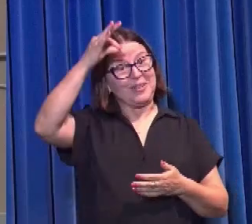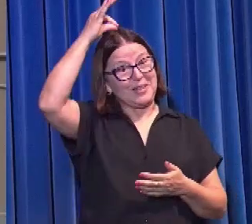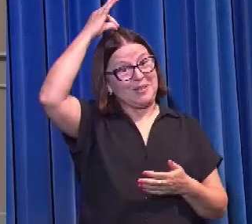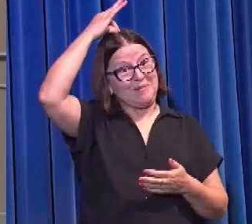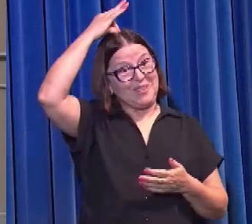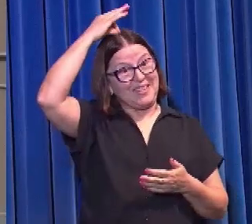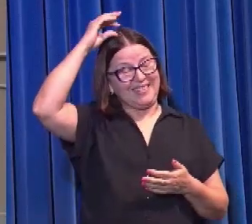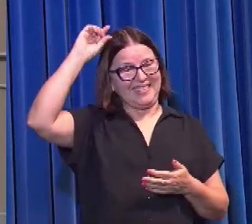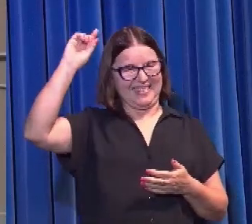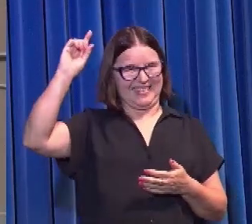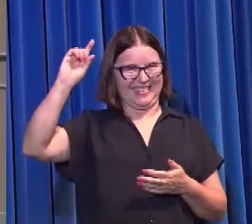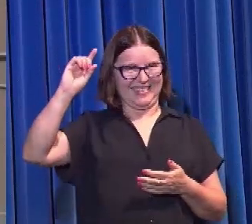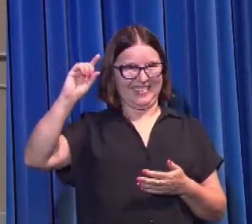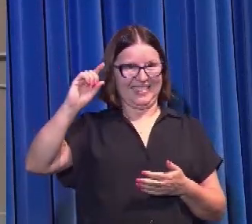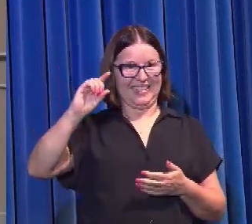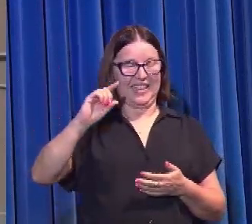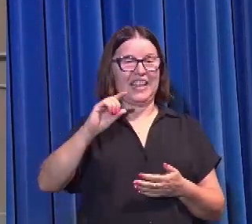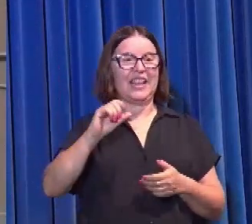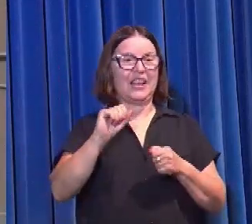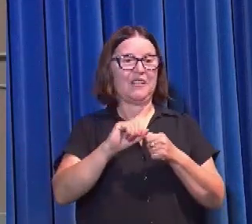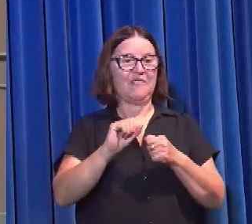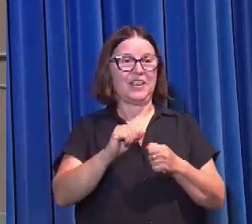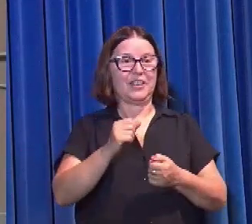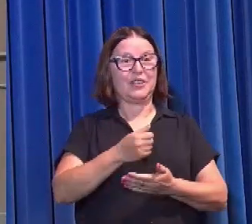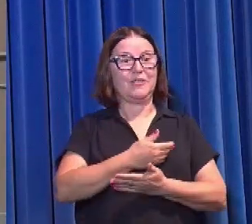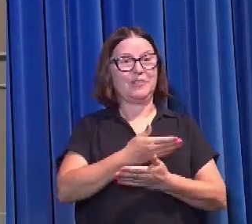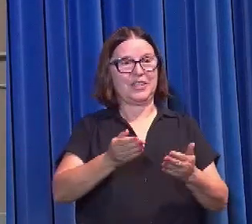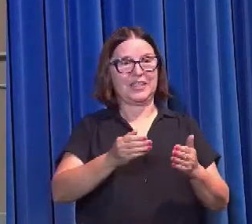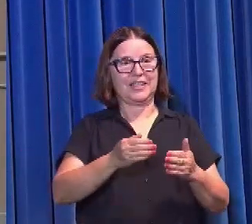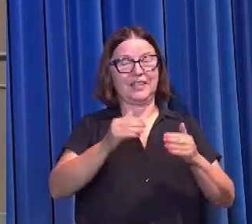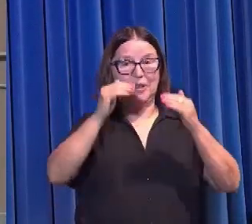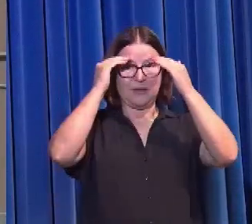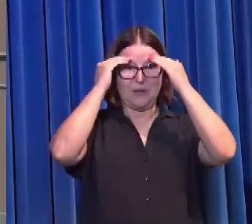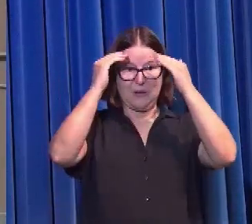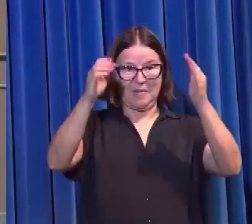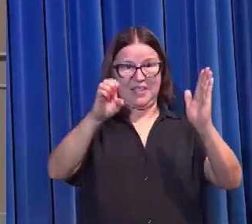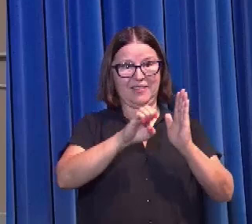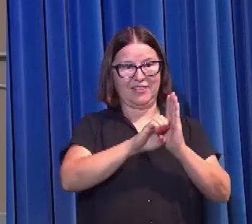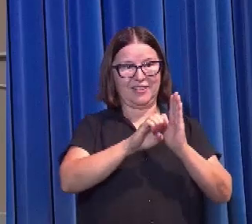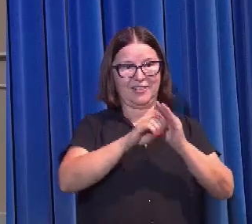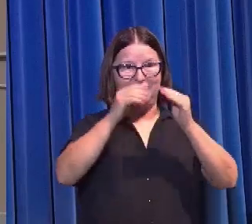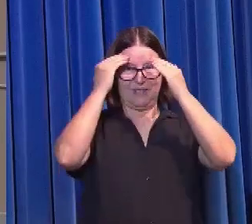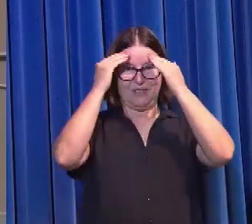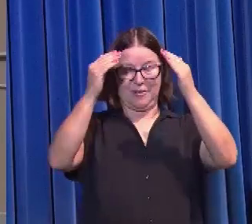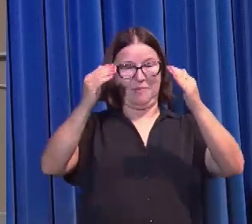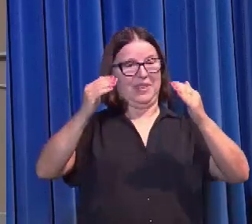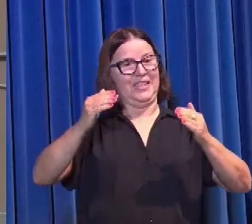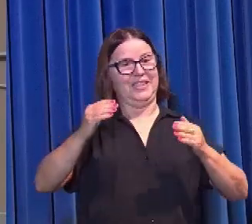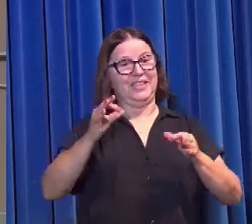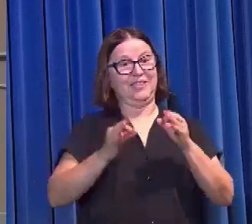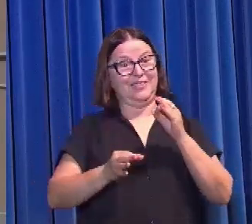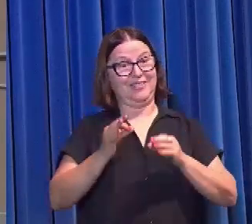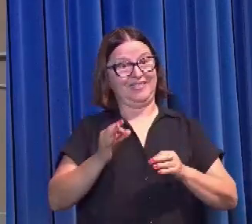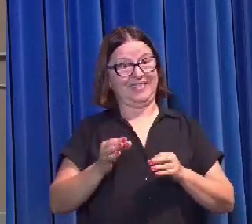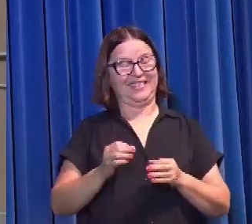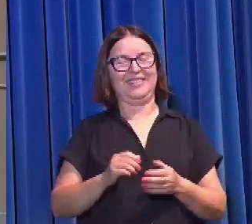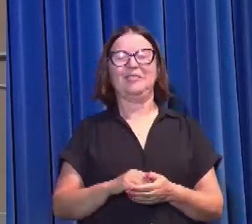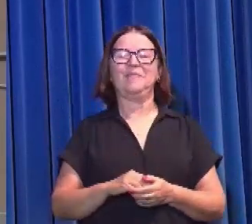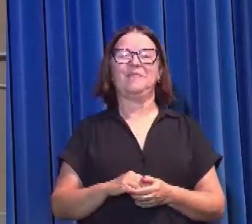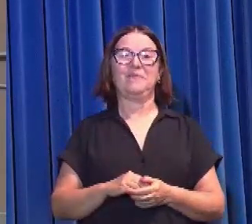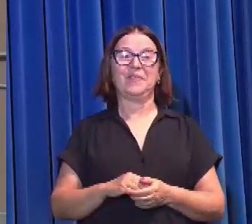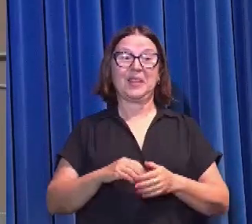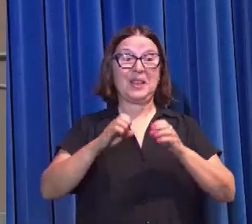andeis nos meus estatutos, guardeis os meus juízos e os observeis. O evangelho, meus irmãos, é a salvação